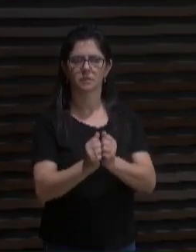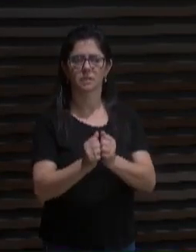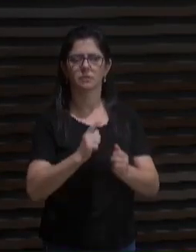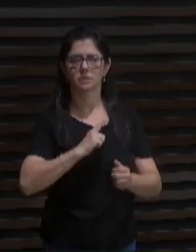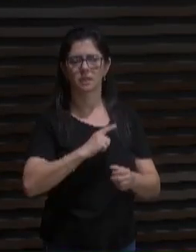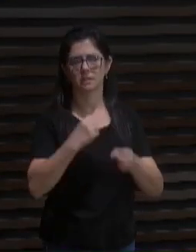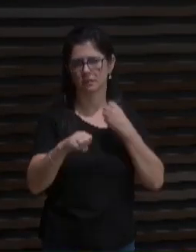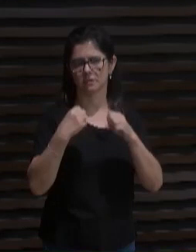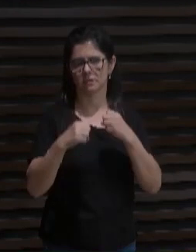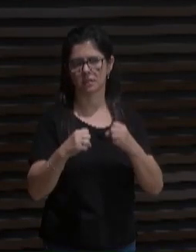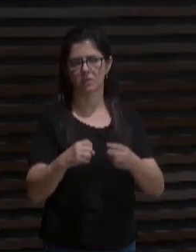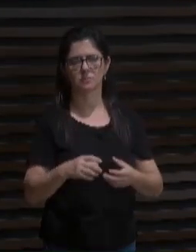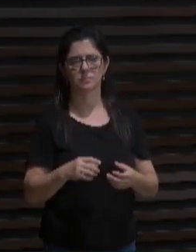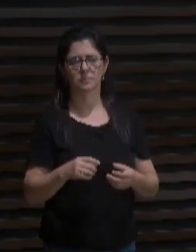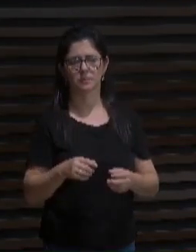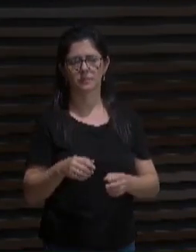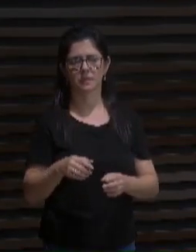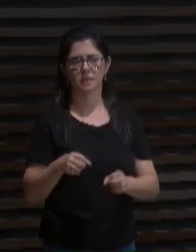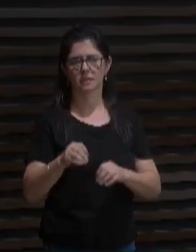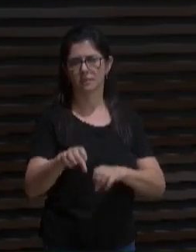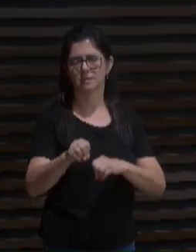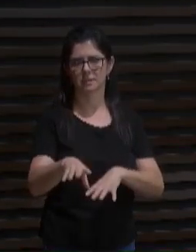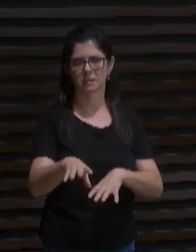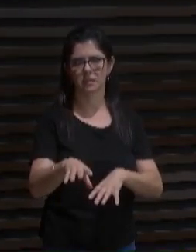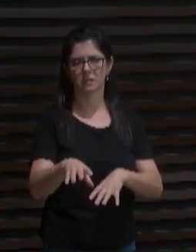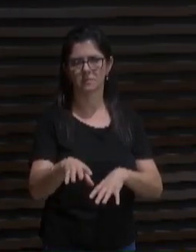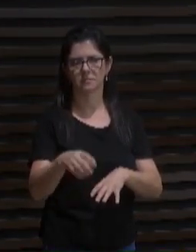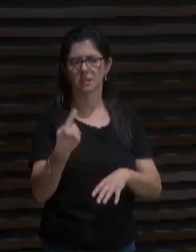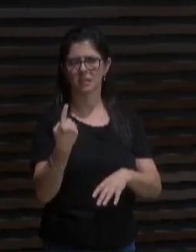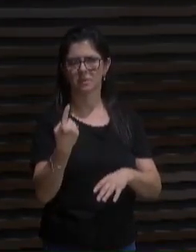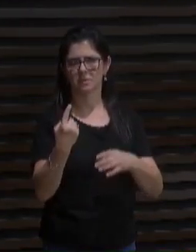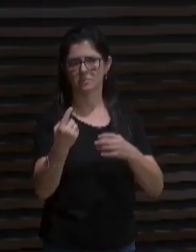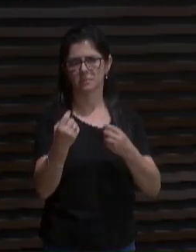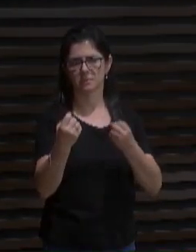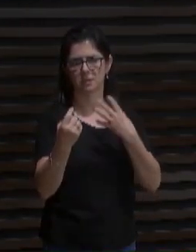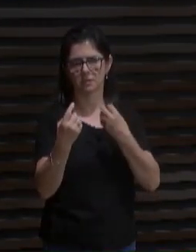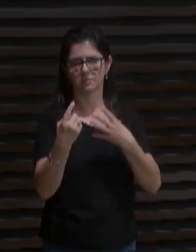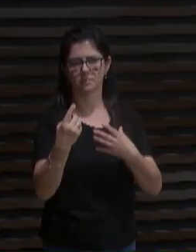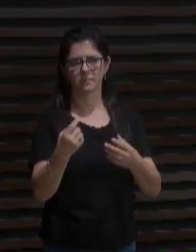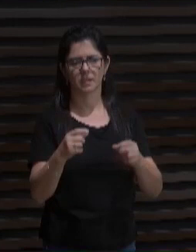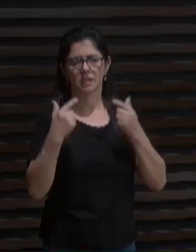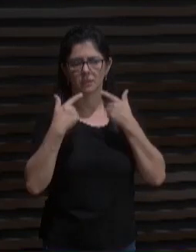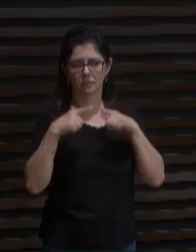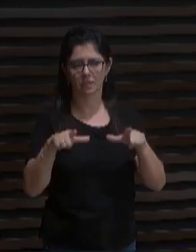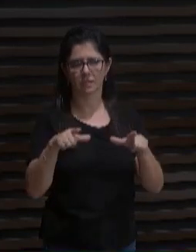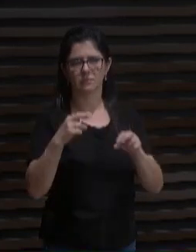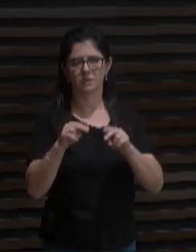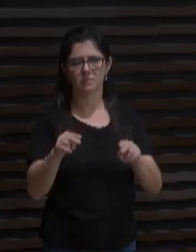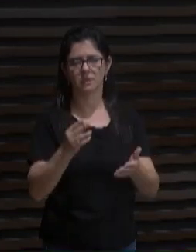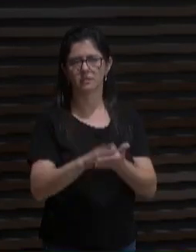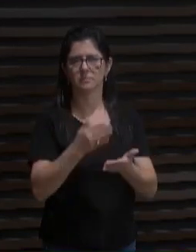outro doutrina, esse traz revelação, aquele outra língua e ainda outro interpretação.